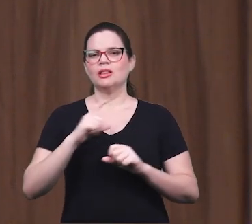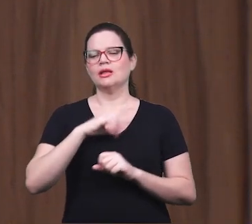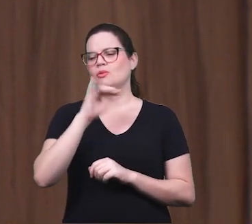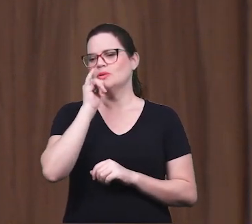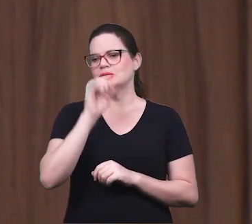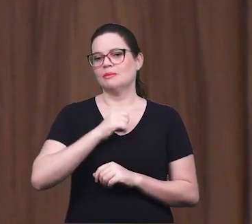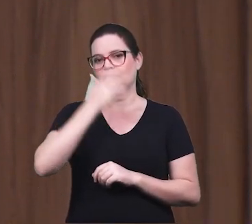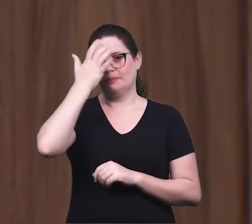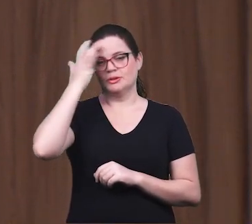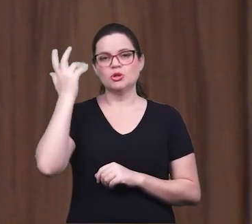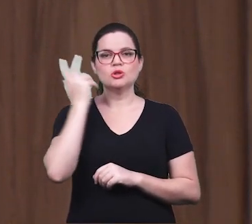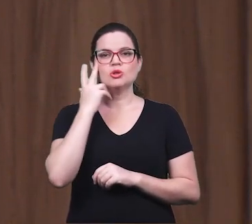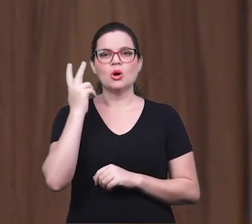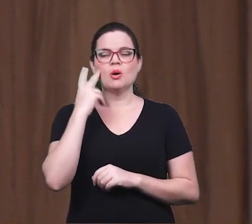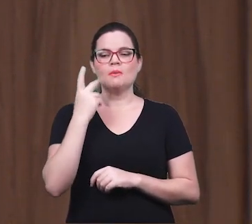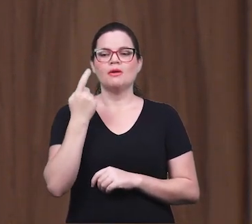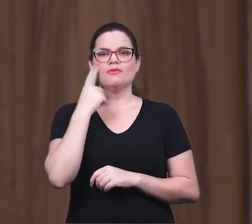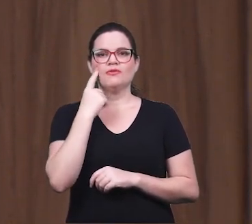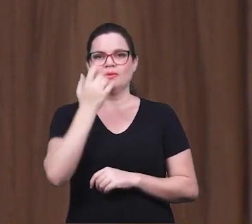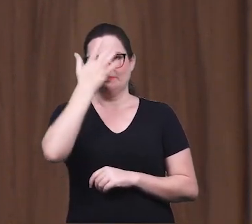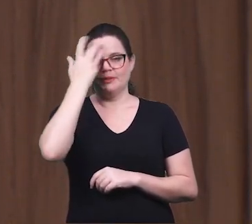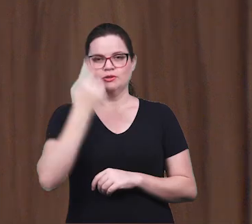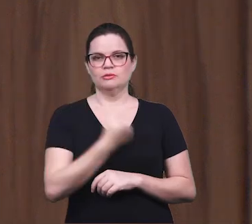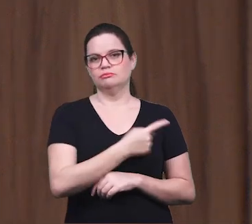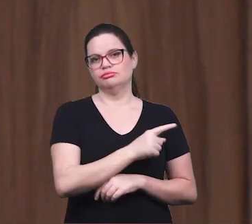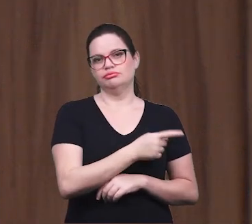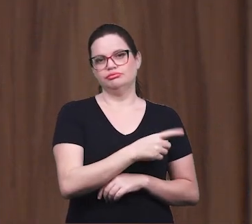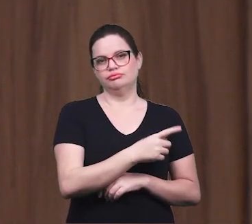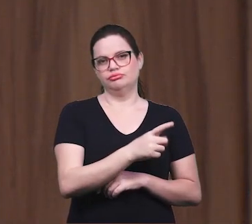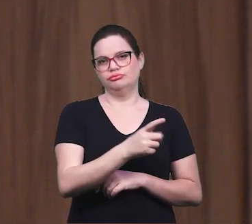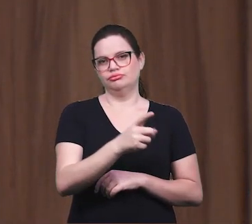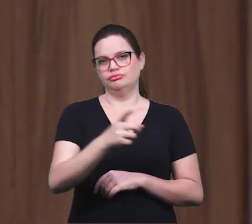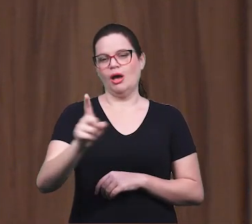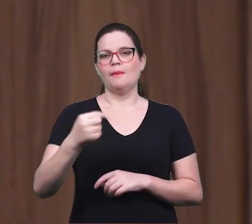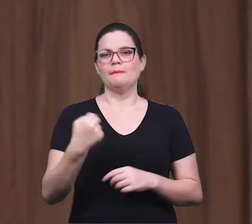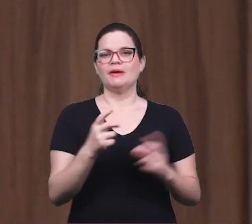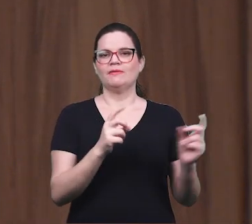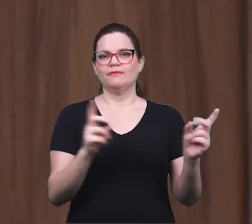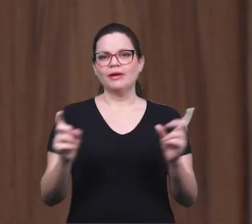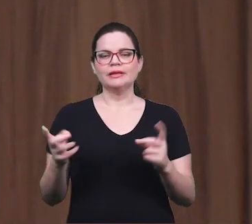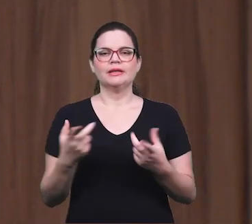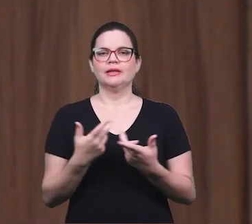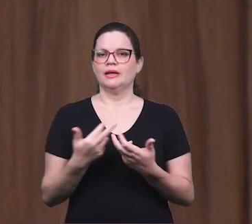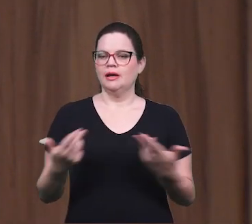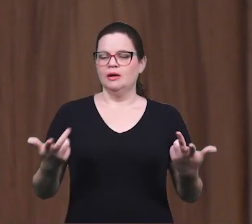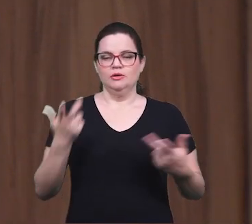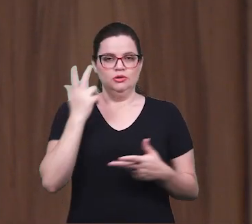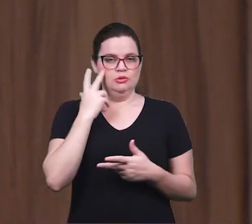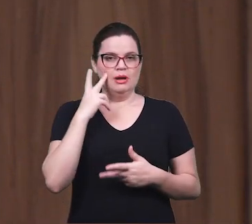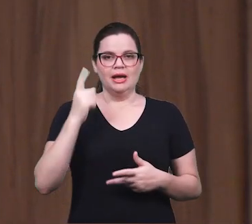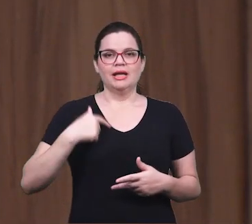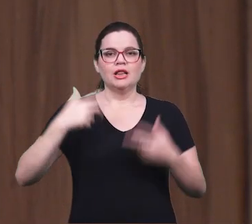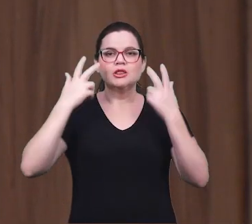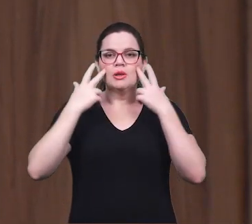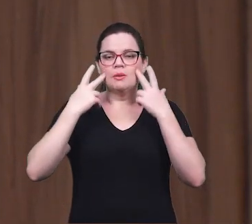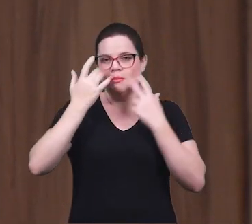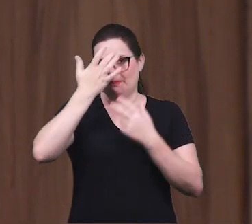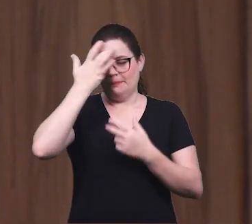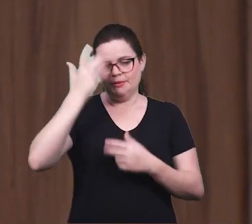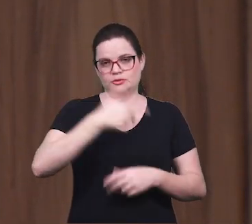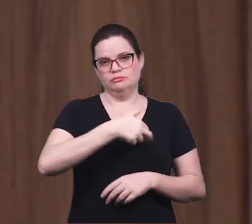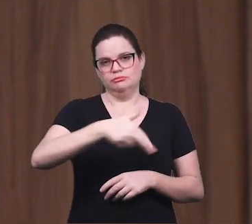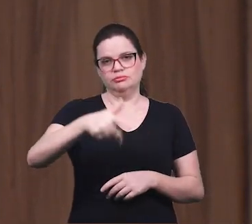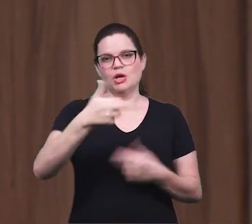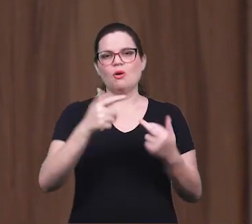muito comum as pessoas viajarem entre essas regiões. Inclusive, falamos aqui um